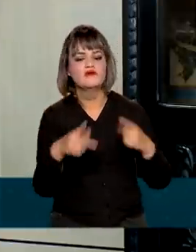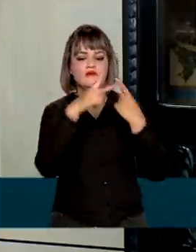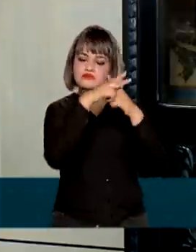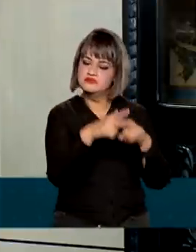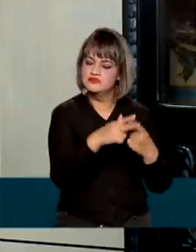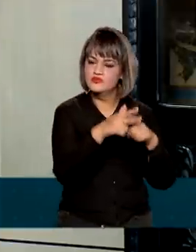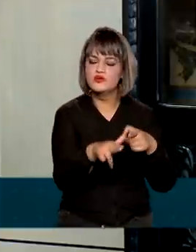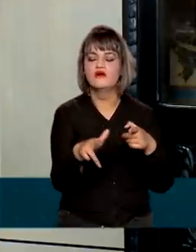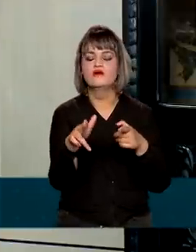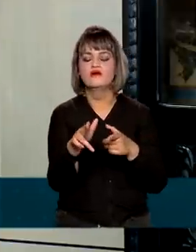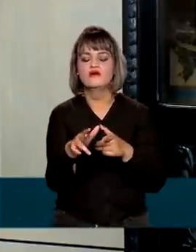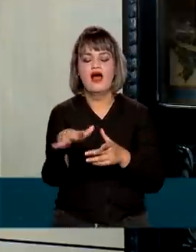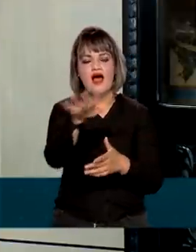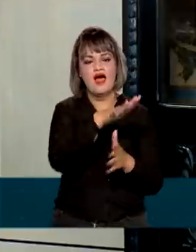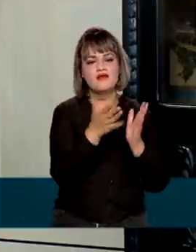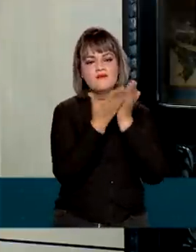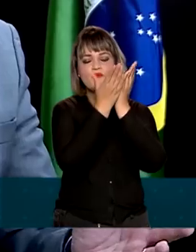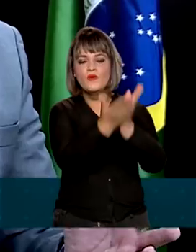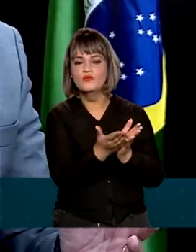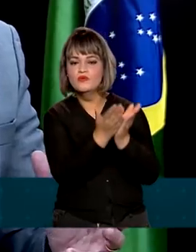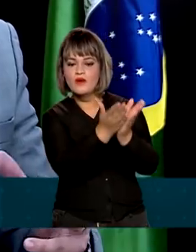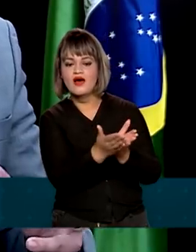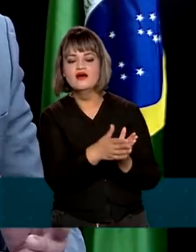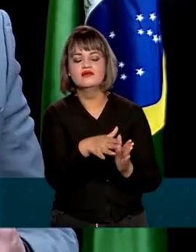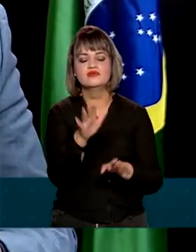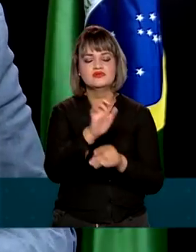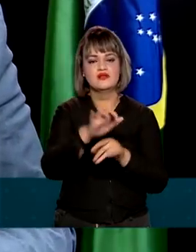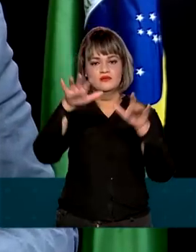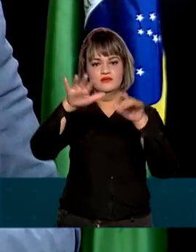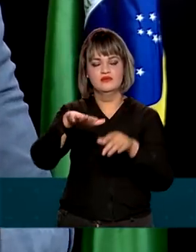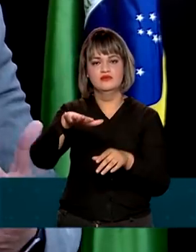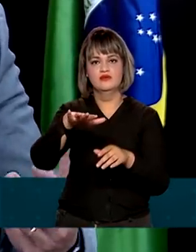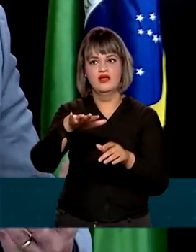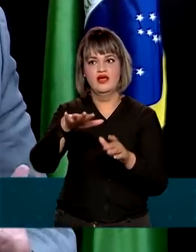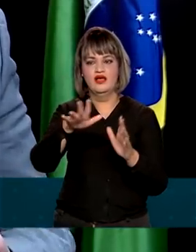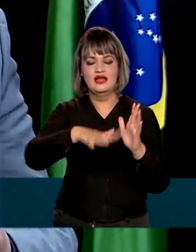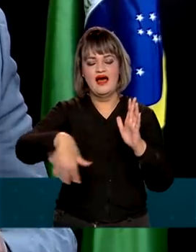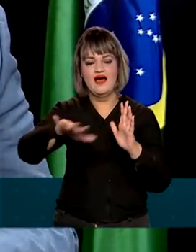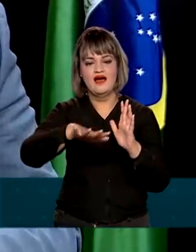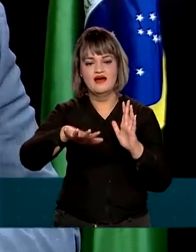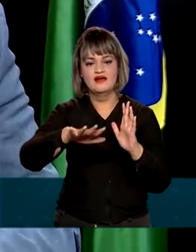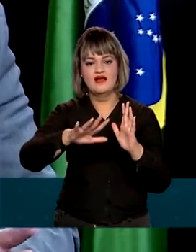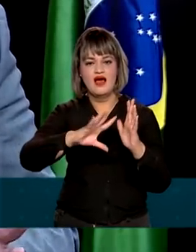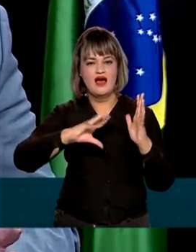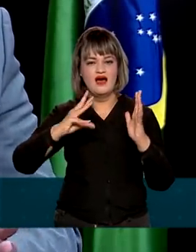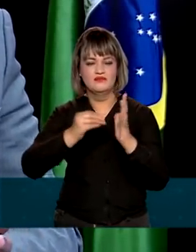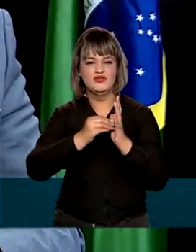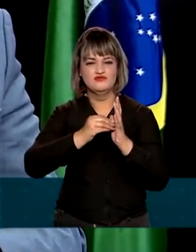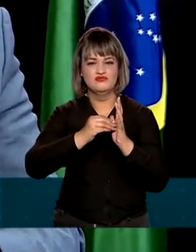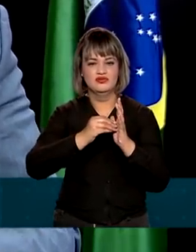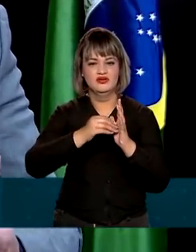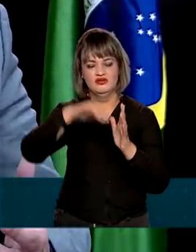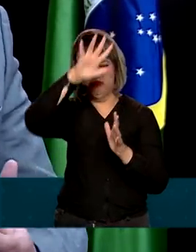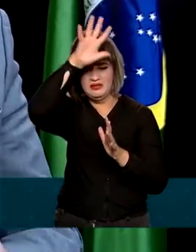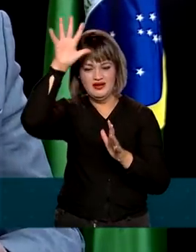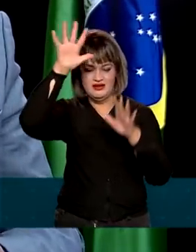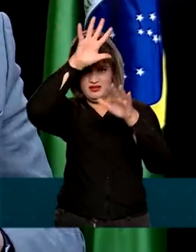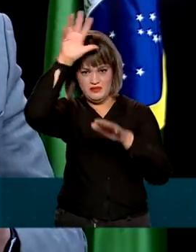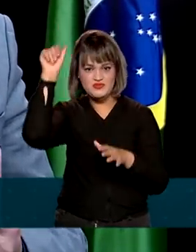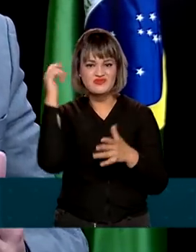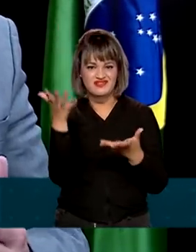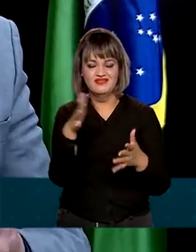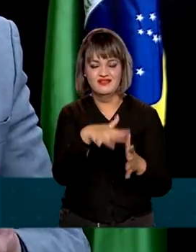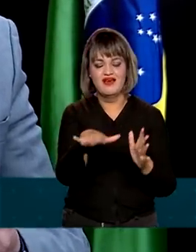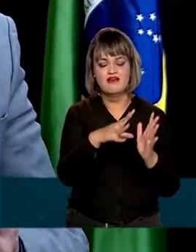restaurações terminais Portuários pequeno porte na amazonics E aí para aquelas pessoas é esse terminais são